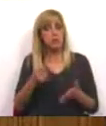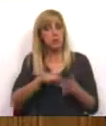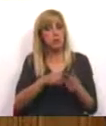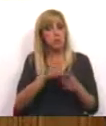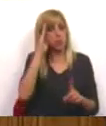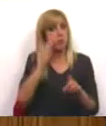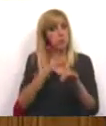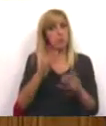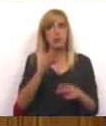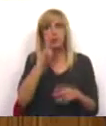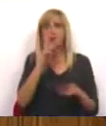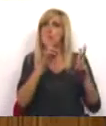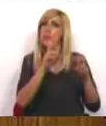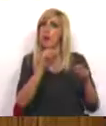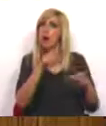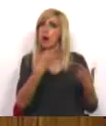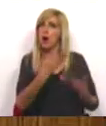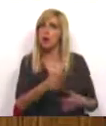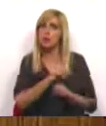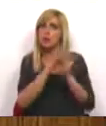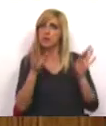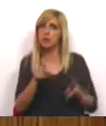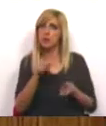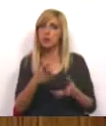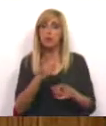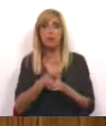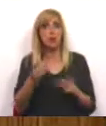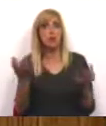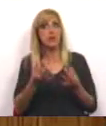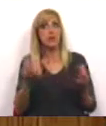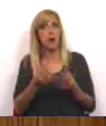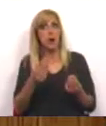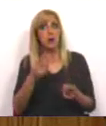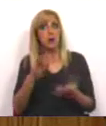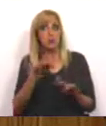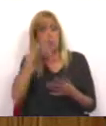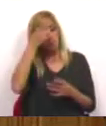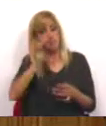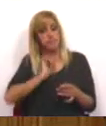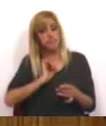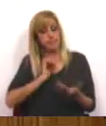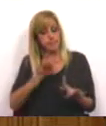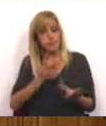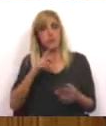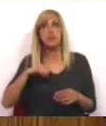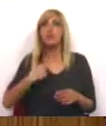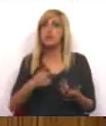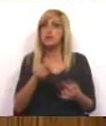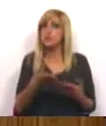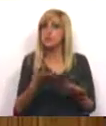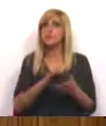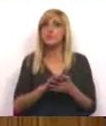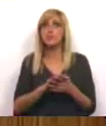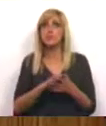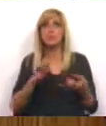propósitos, se matéria houver para clarificar. Porque, de facto, na nossa perspectiva, na perspectiva dos Verdes, não está